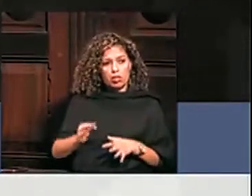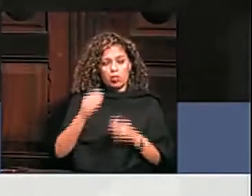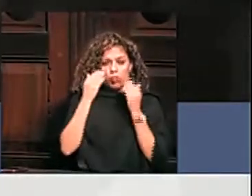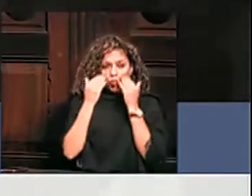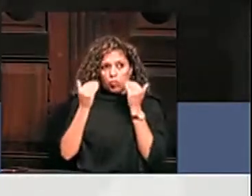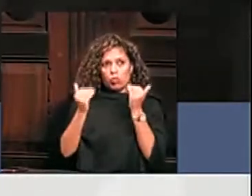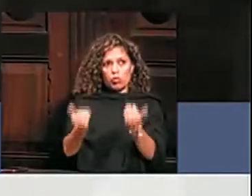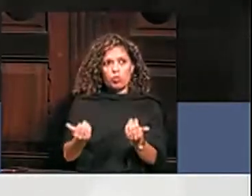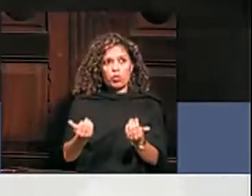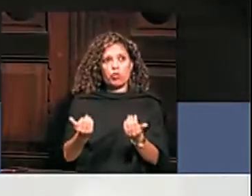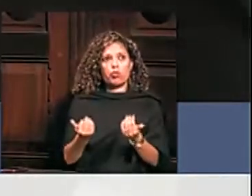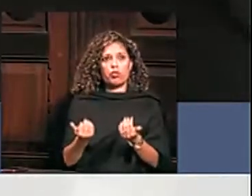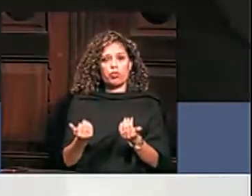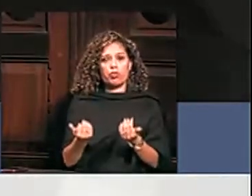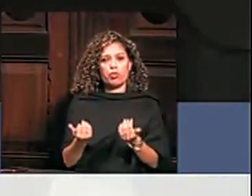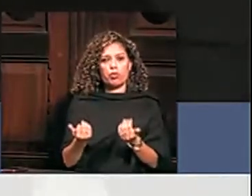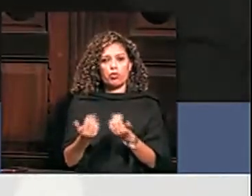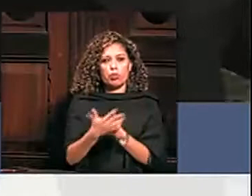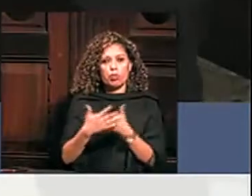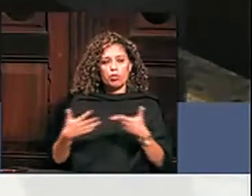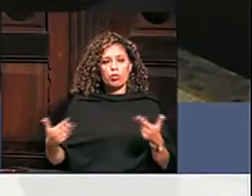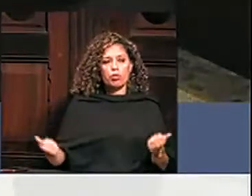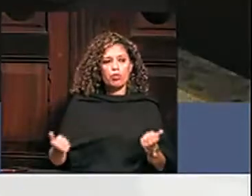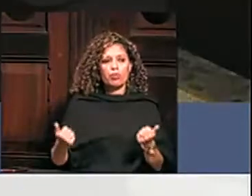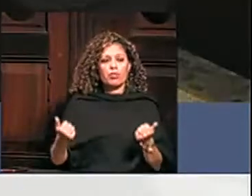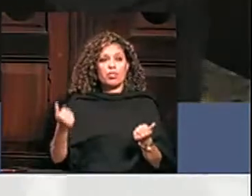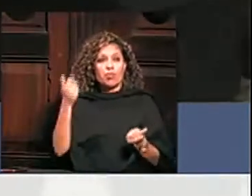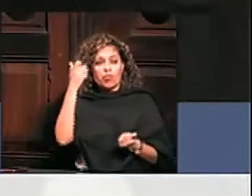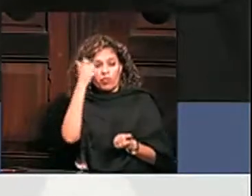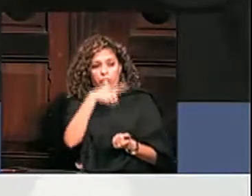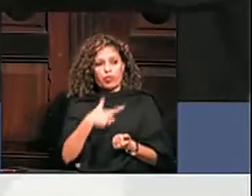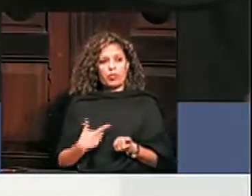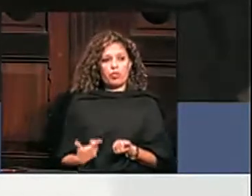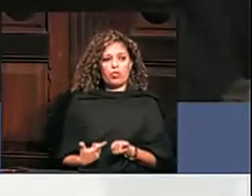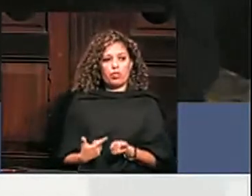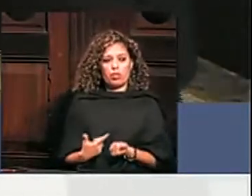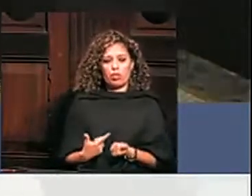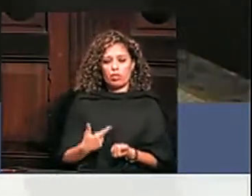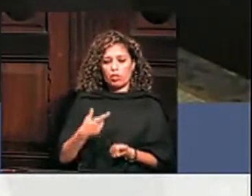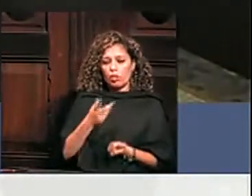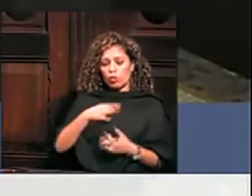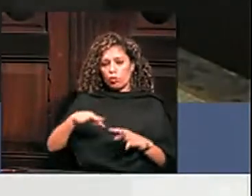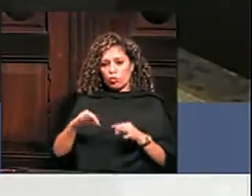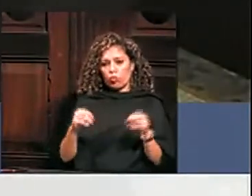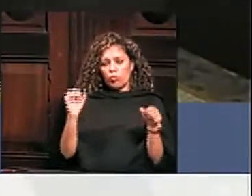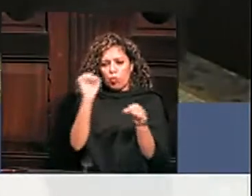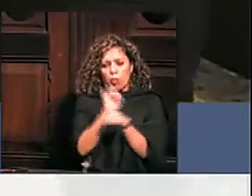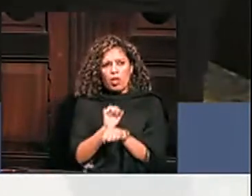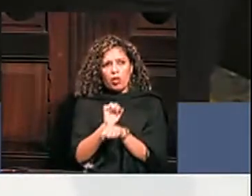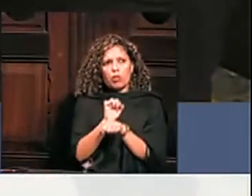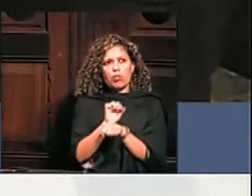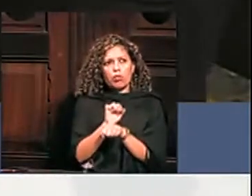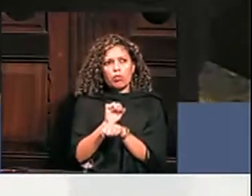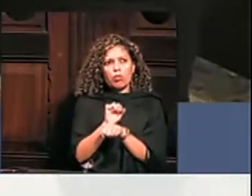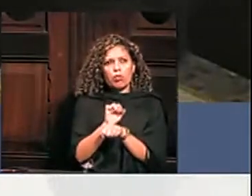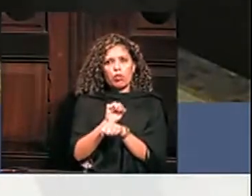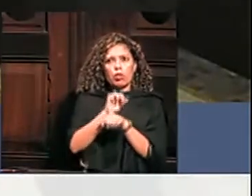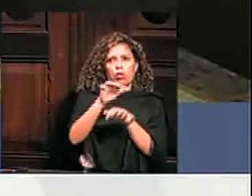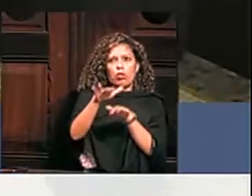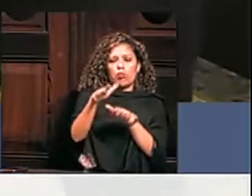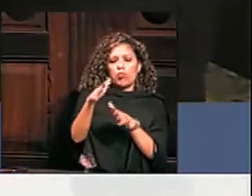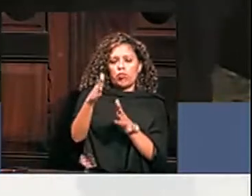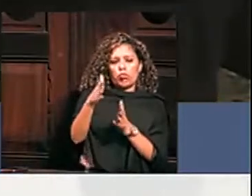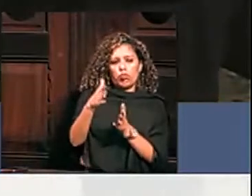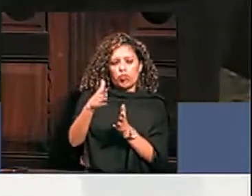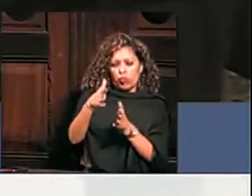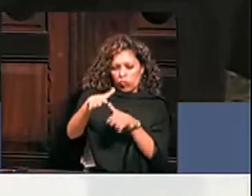face muito difícil deste momento. Abandonamos as ferrovias, colocamos nas estradas o nosso